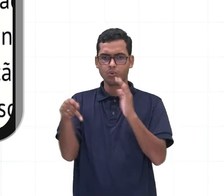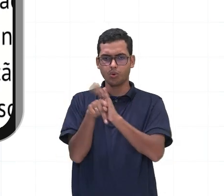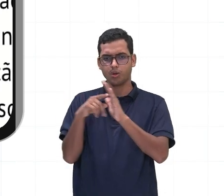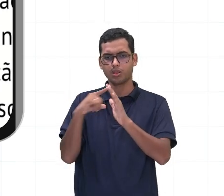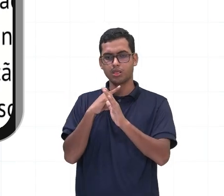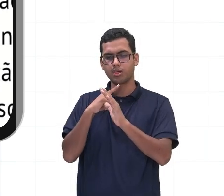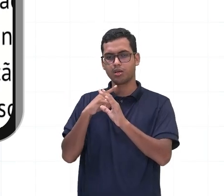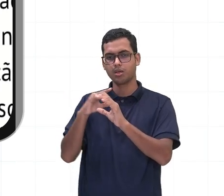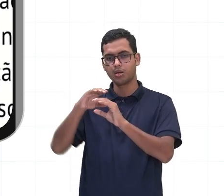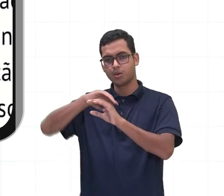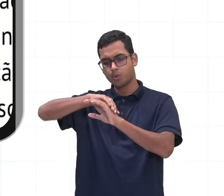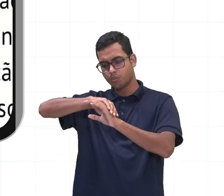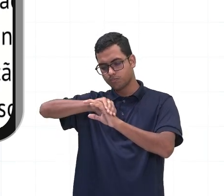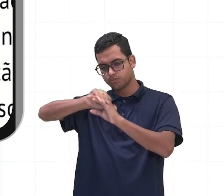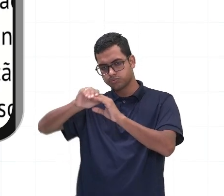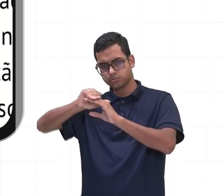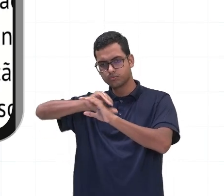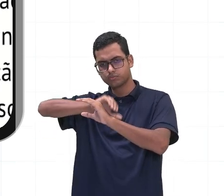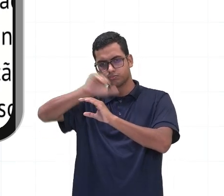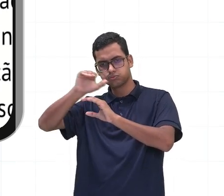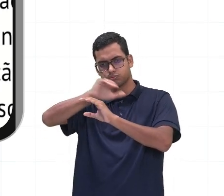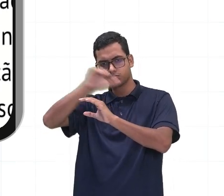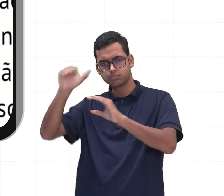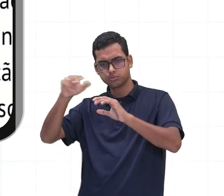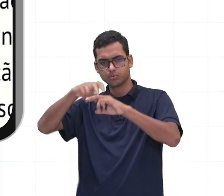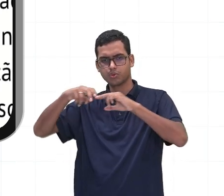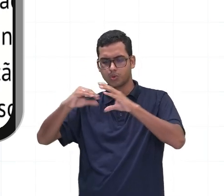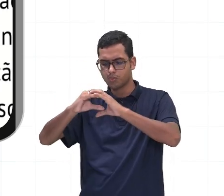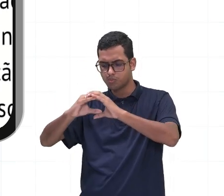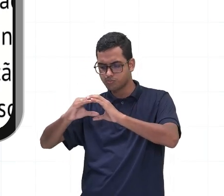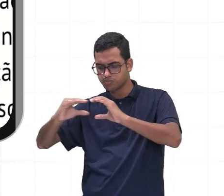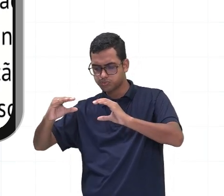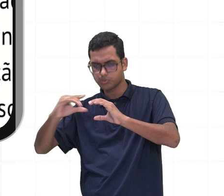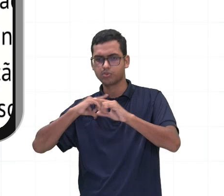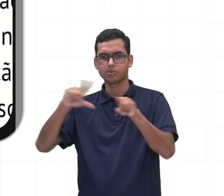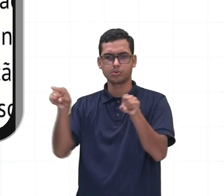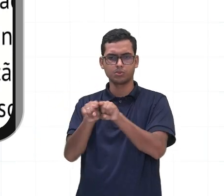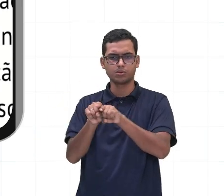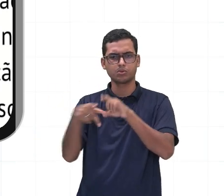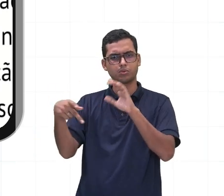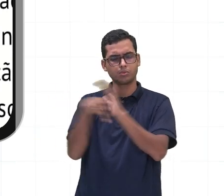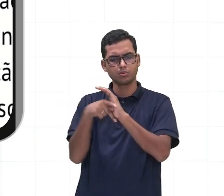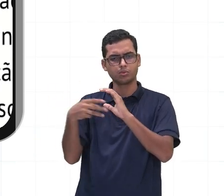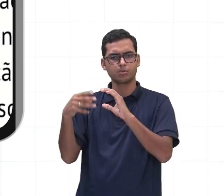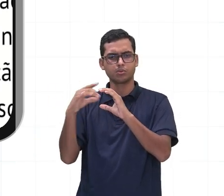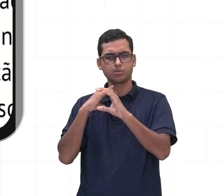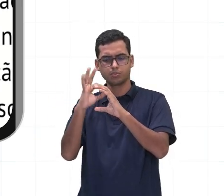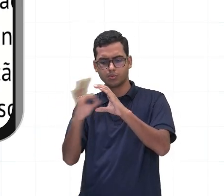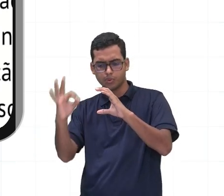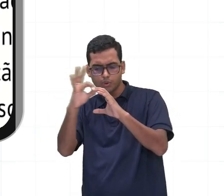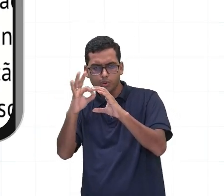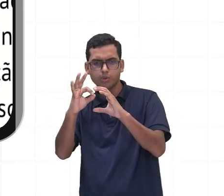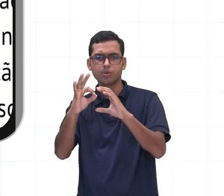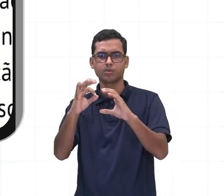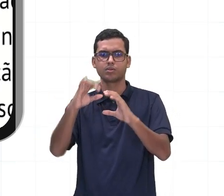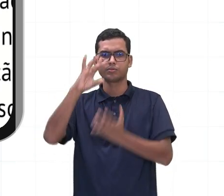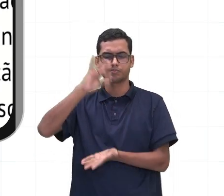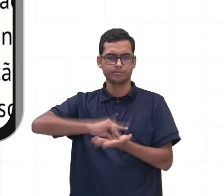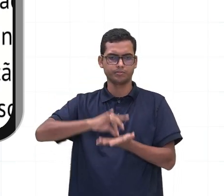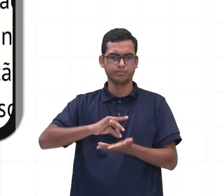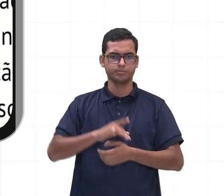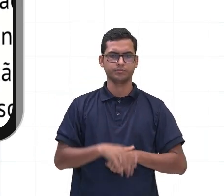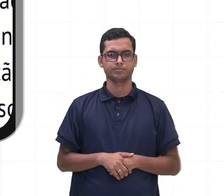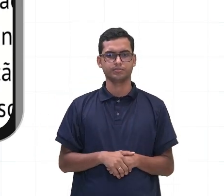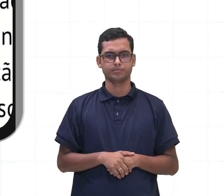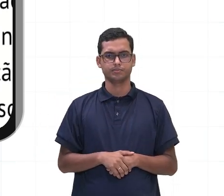de uma camada, pelo fato dele ser alongado, os núcleos estarem ali em lugares diferentes, mas não,